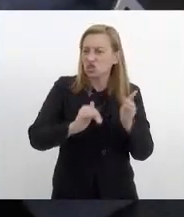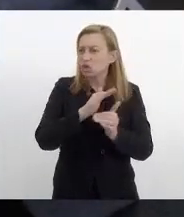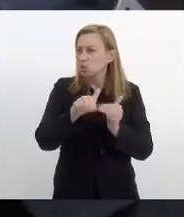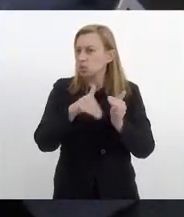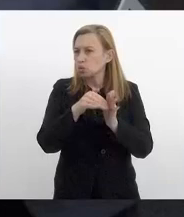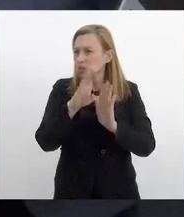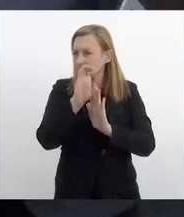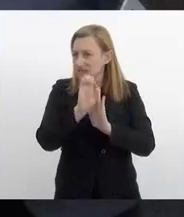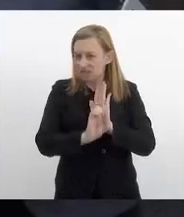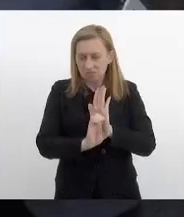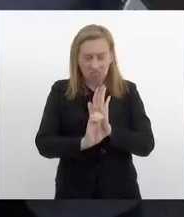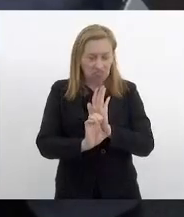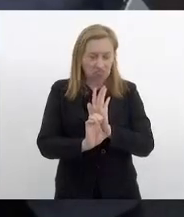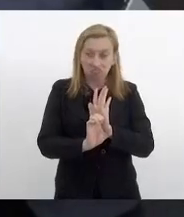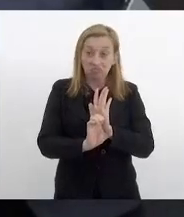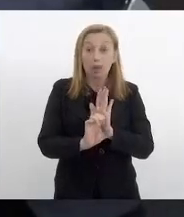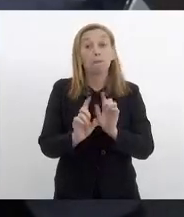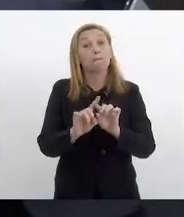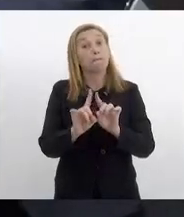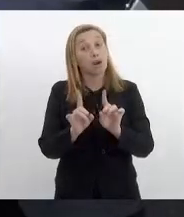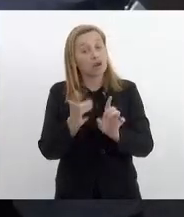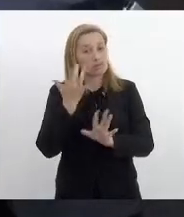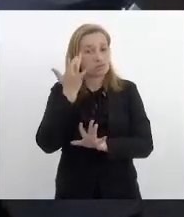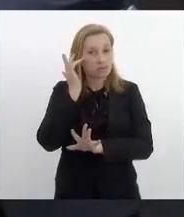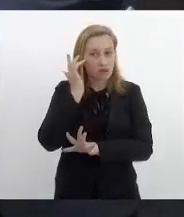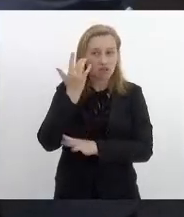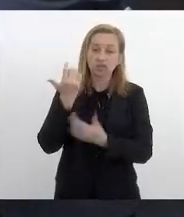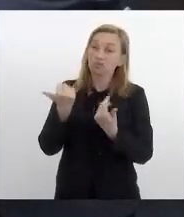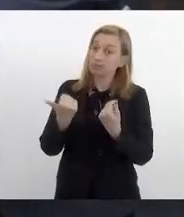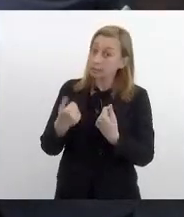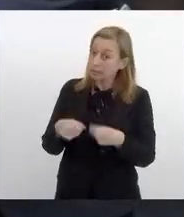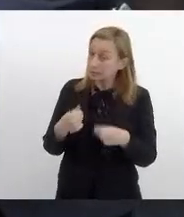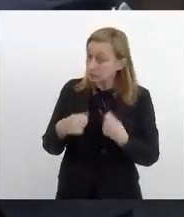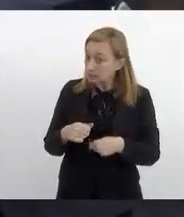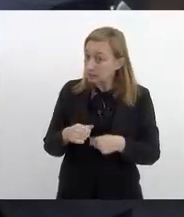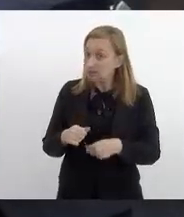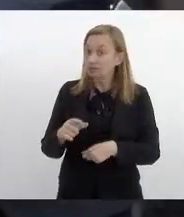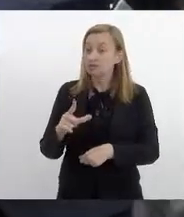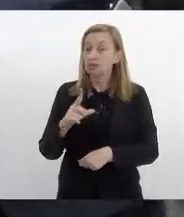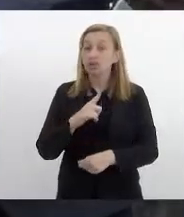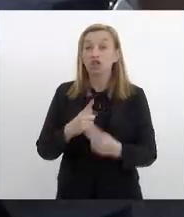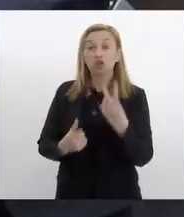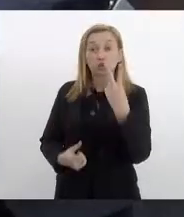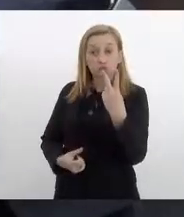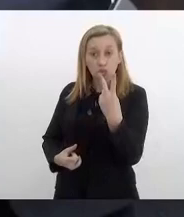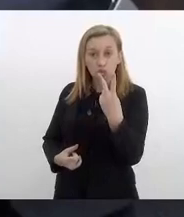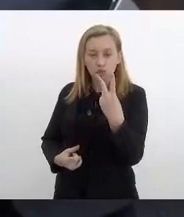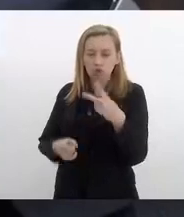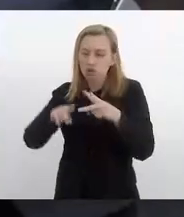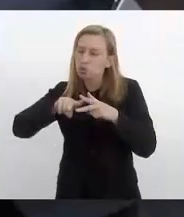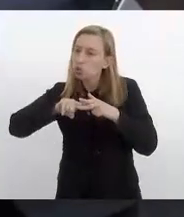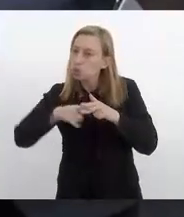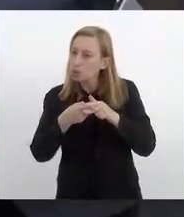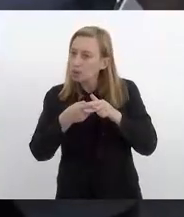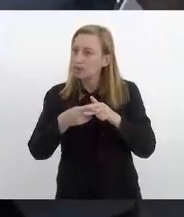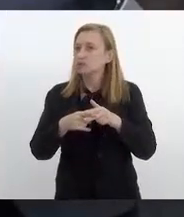as emendas. Mas acho que tem que ter duas pequenas